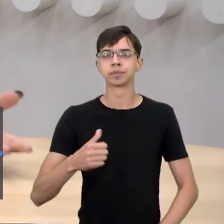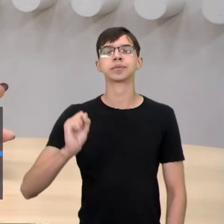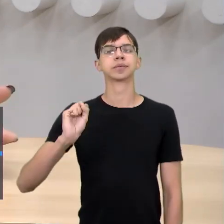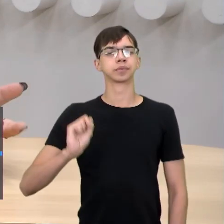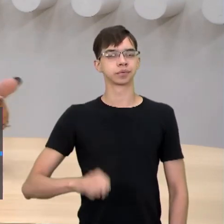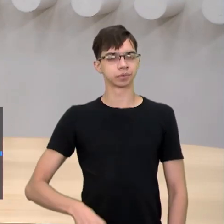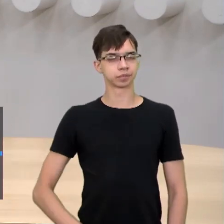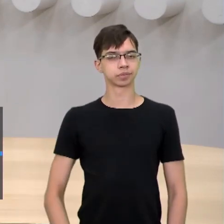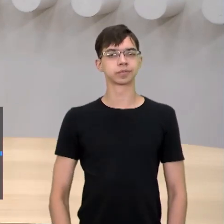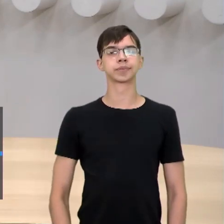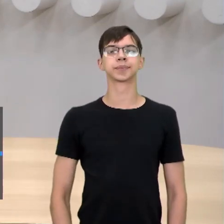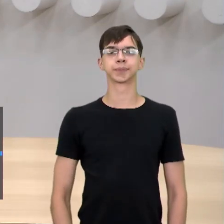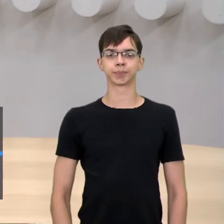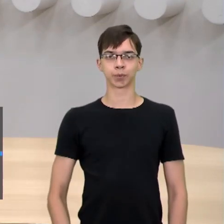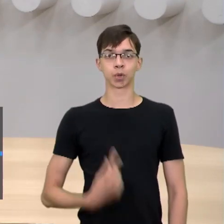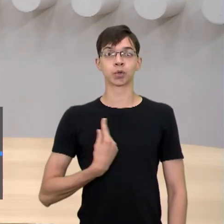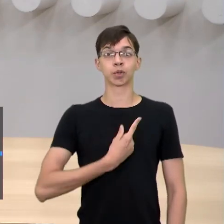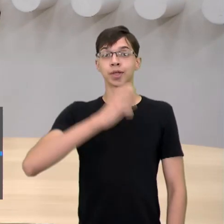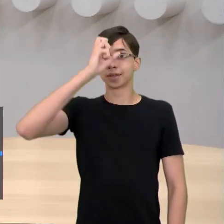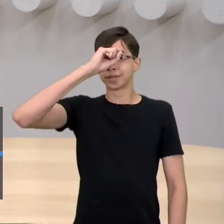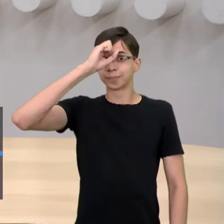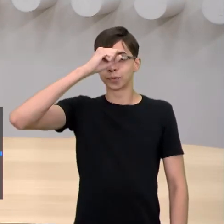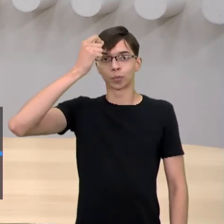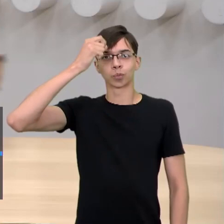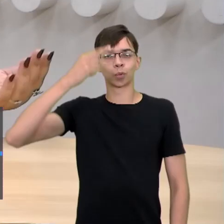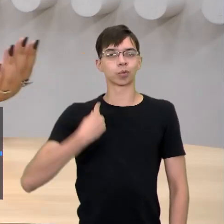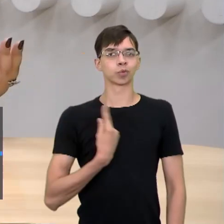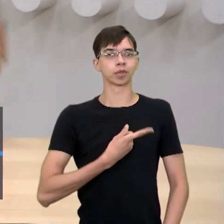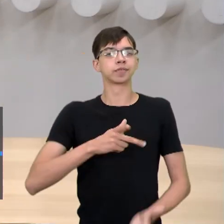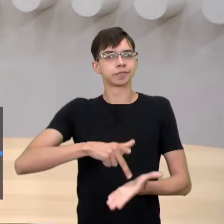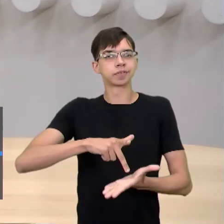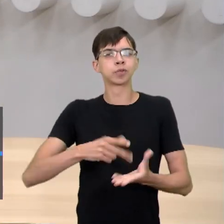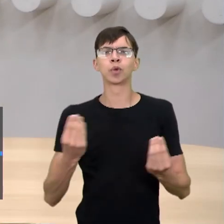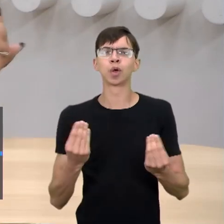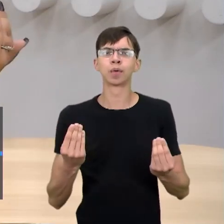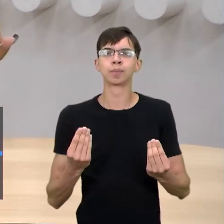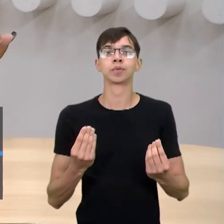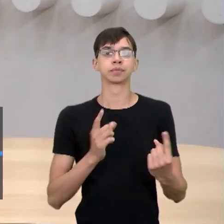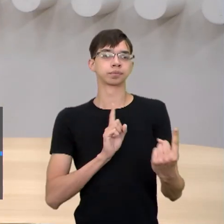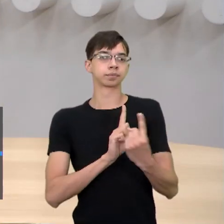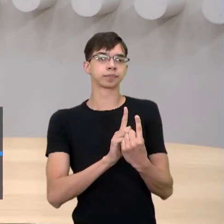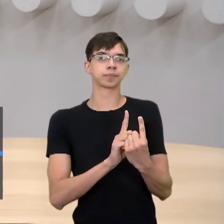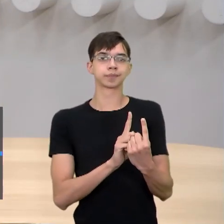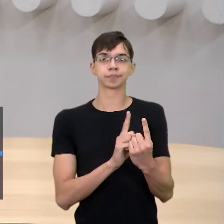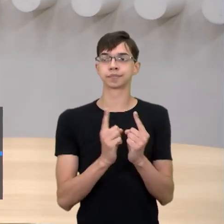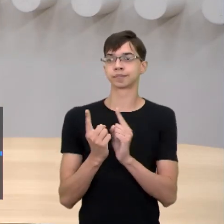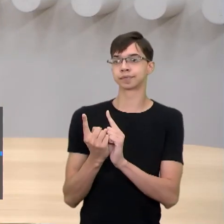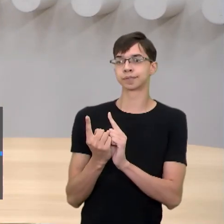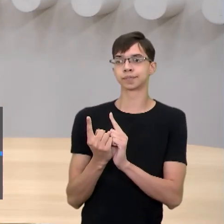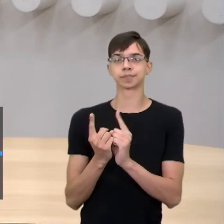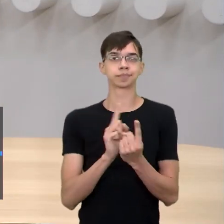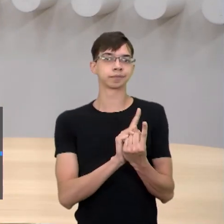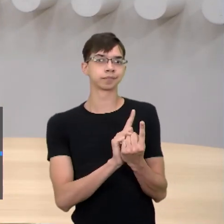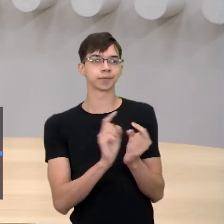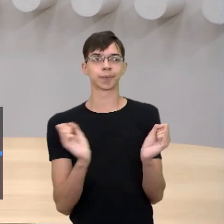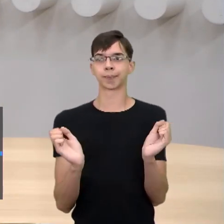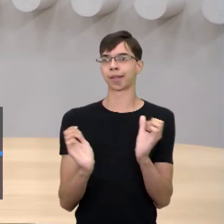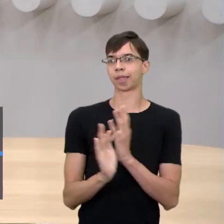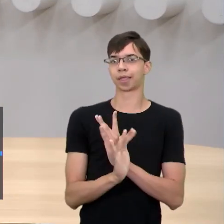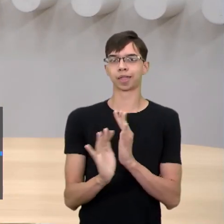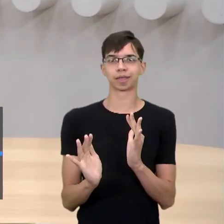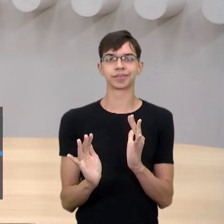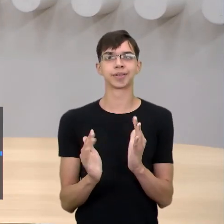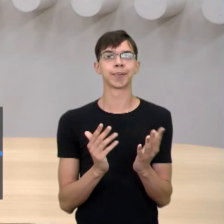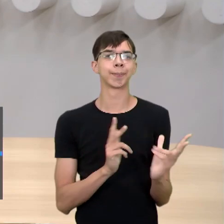maneira com que a gente aprende a nossa cultura, querendo ou não, é pela socialização, não tem outro jeito. Mas a gente também tem